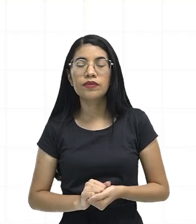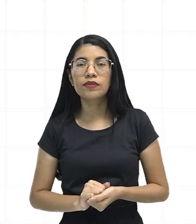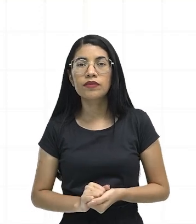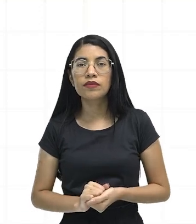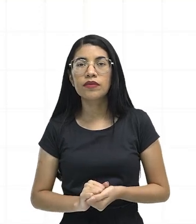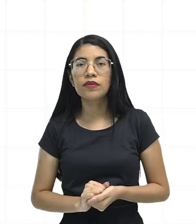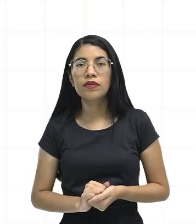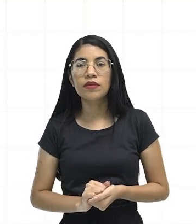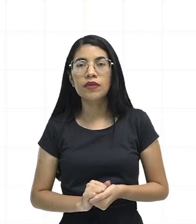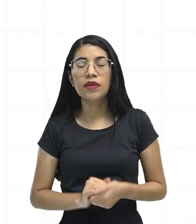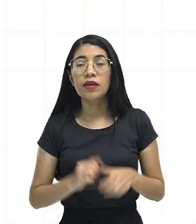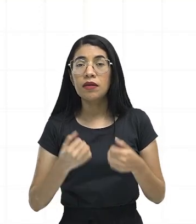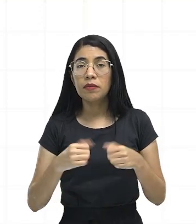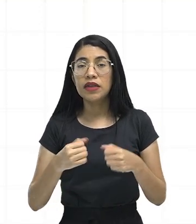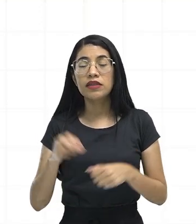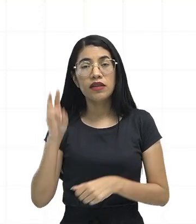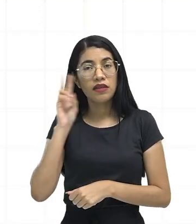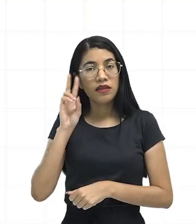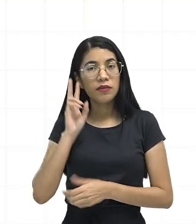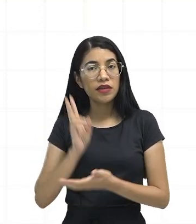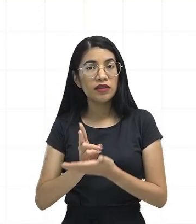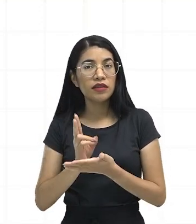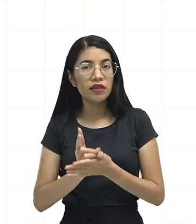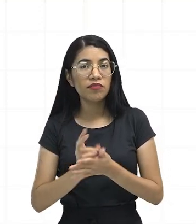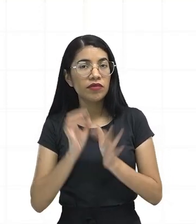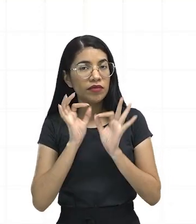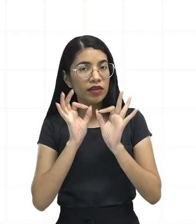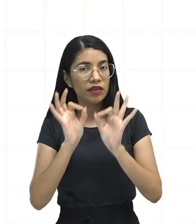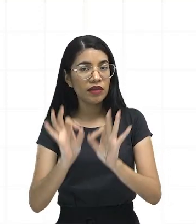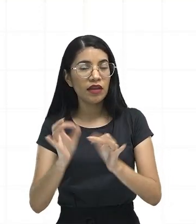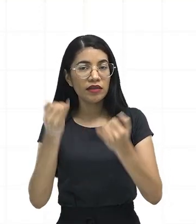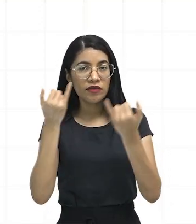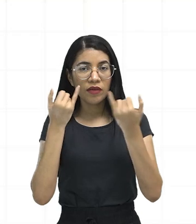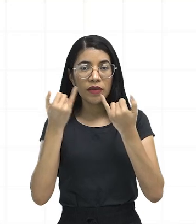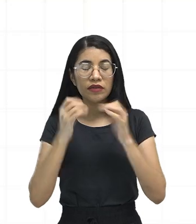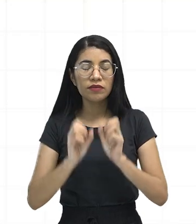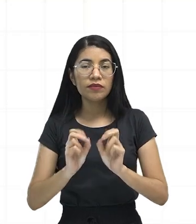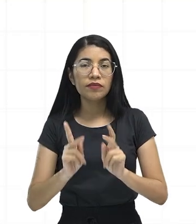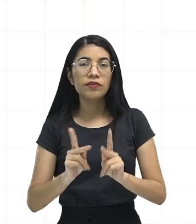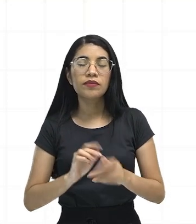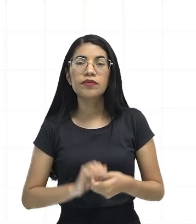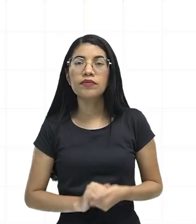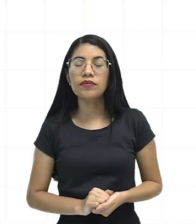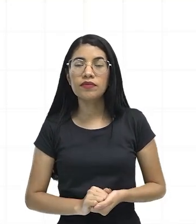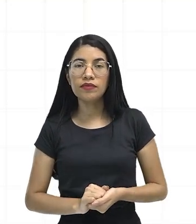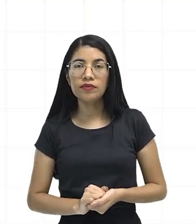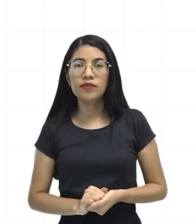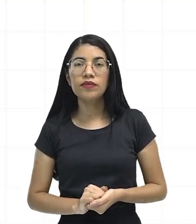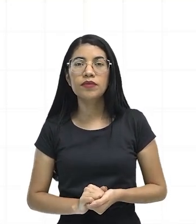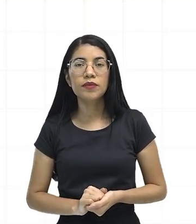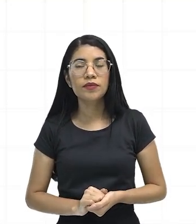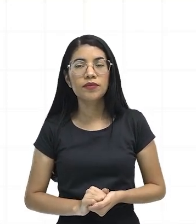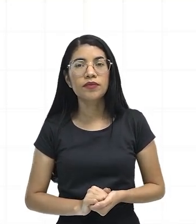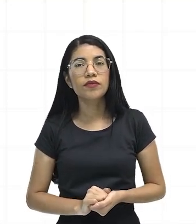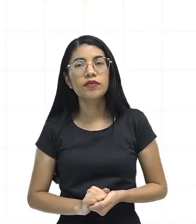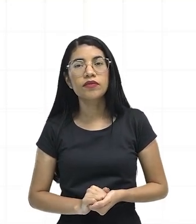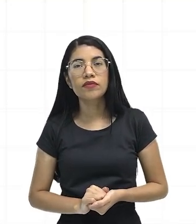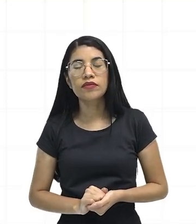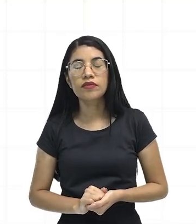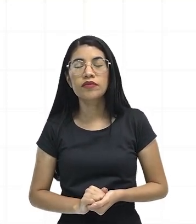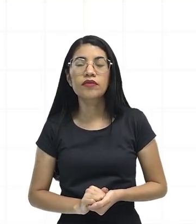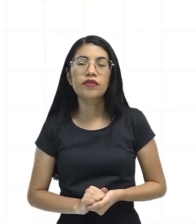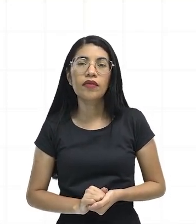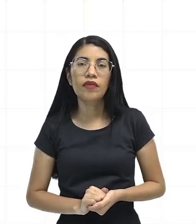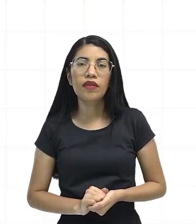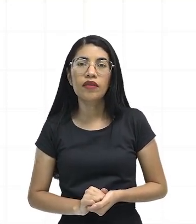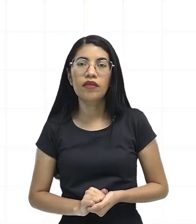bem? Não esqueçam desse pequeno grande detalhe, tá? Desse pequeno grande detalhe.